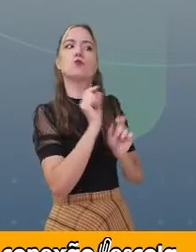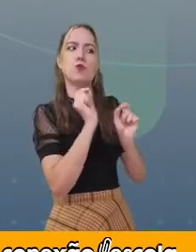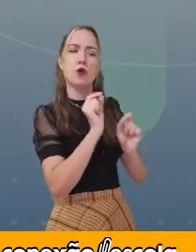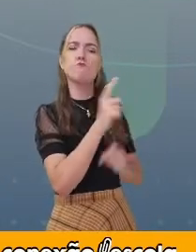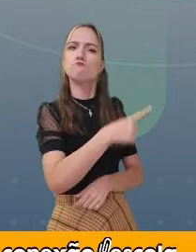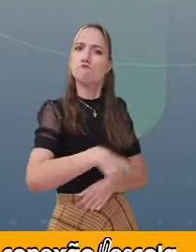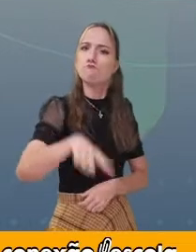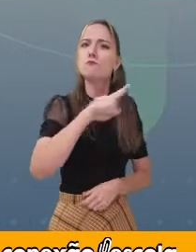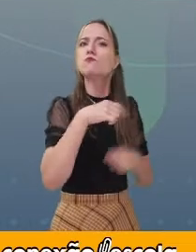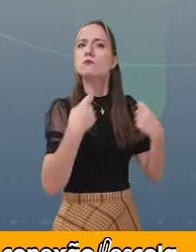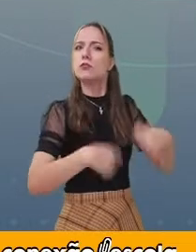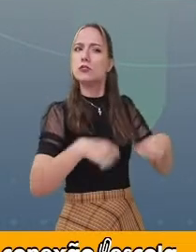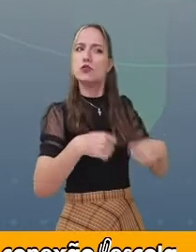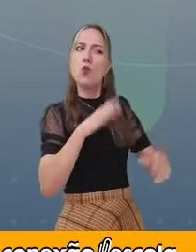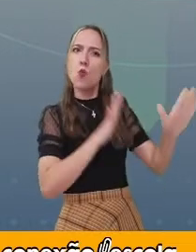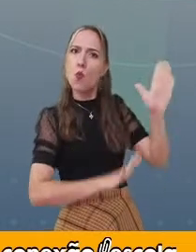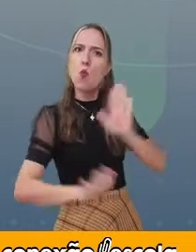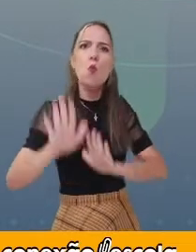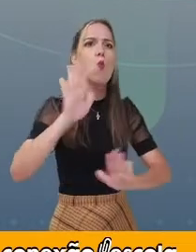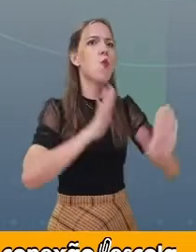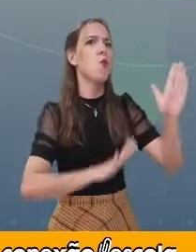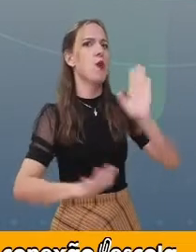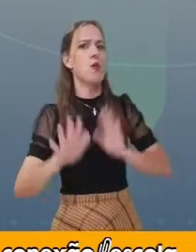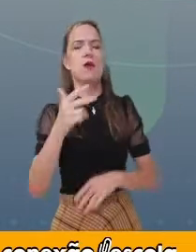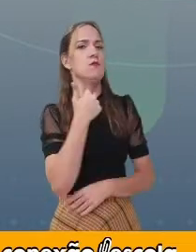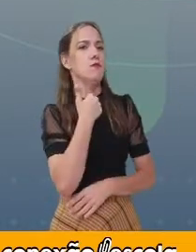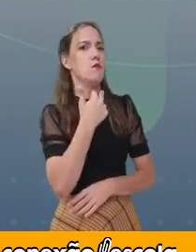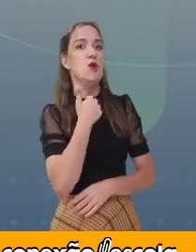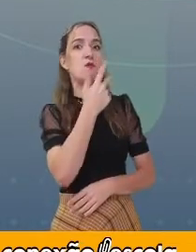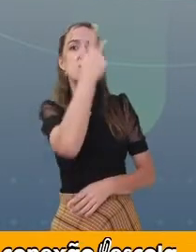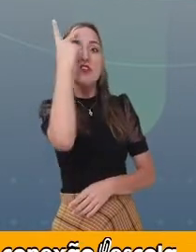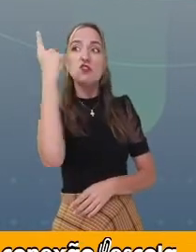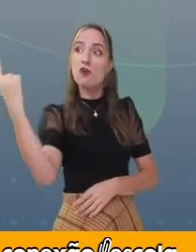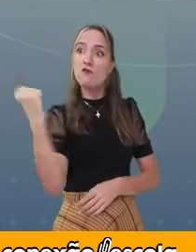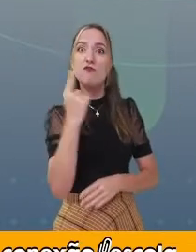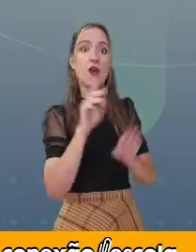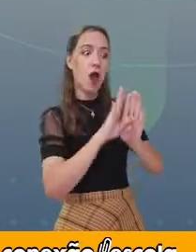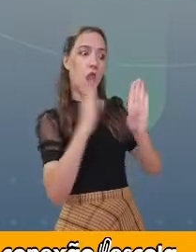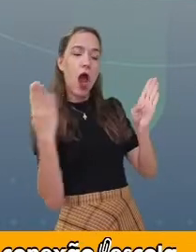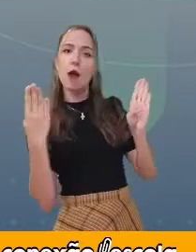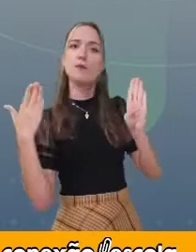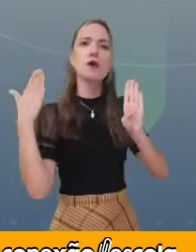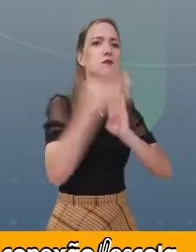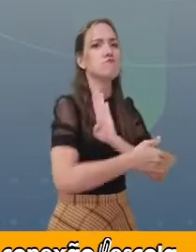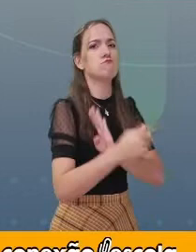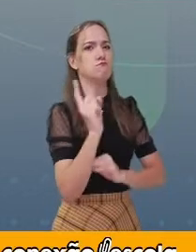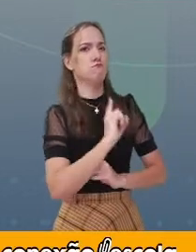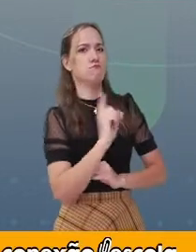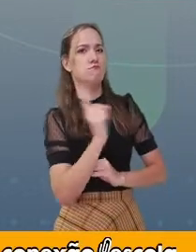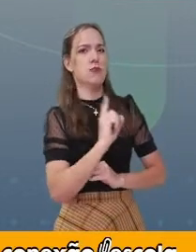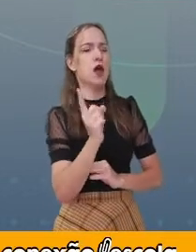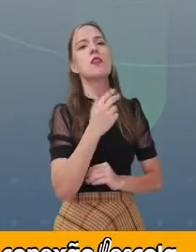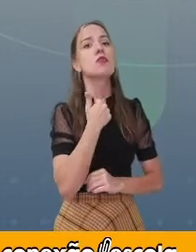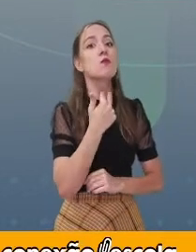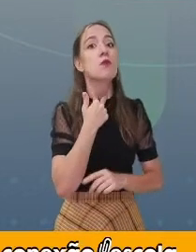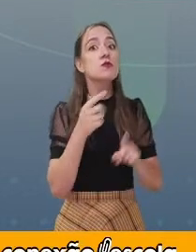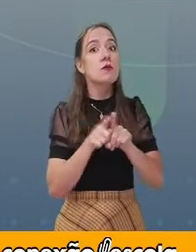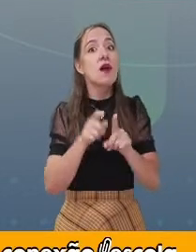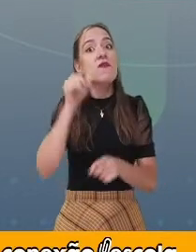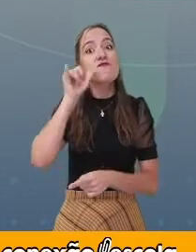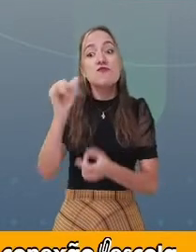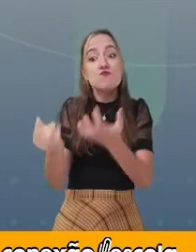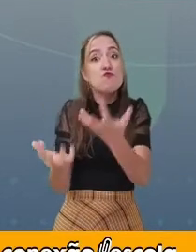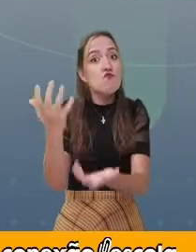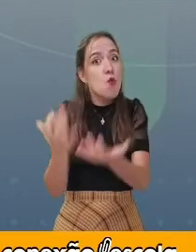tenham muito cuidado e não deixem ninguém estranho entrar, nem cheguem perto do